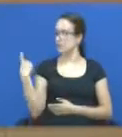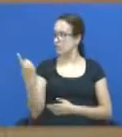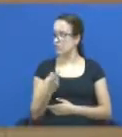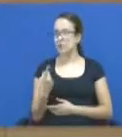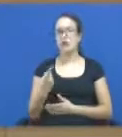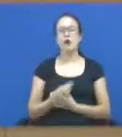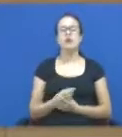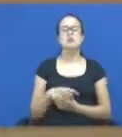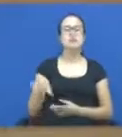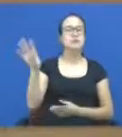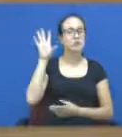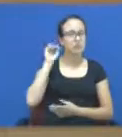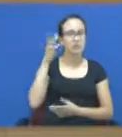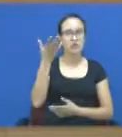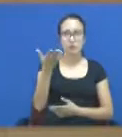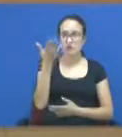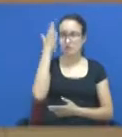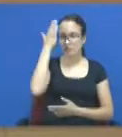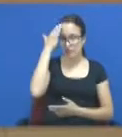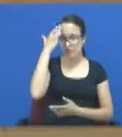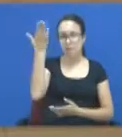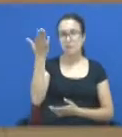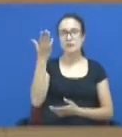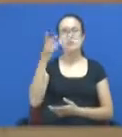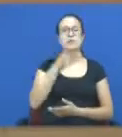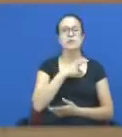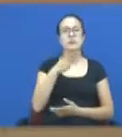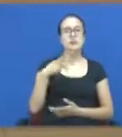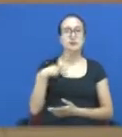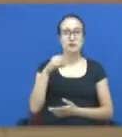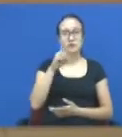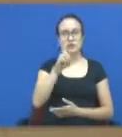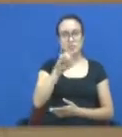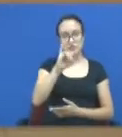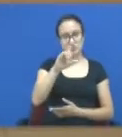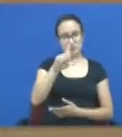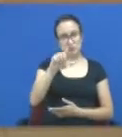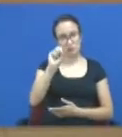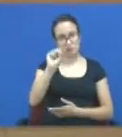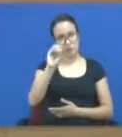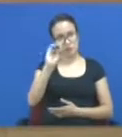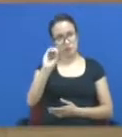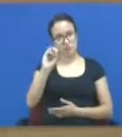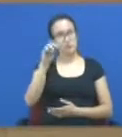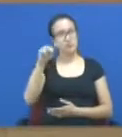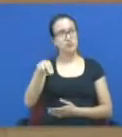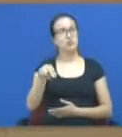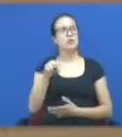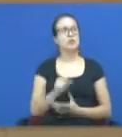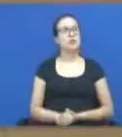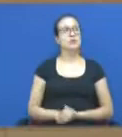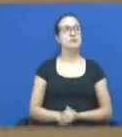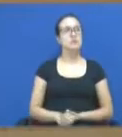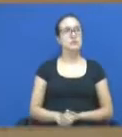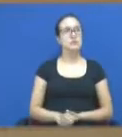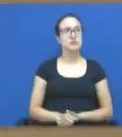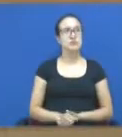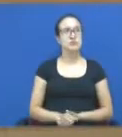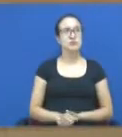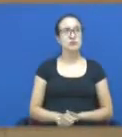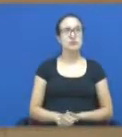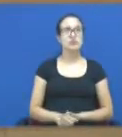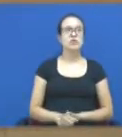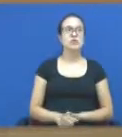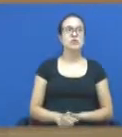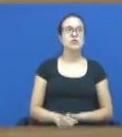primeiramente o pastor Gilson Persic, que eu peço para que o vereador Sidney Pascotto faça adentrar ao plenário o pastor